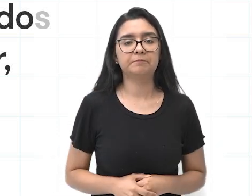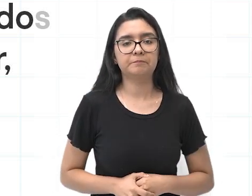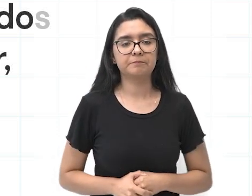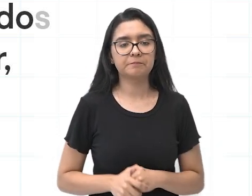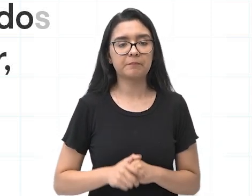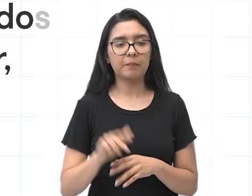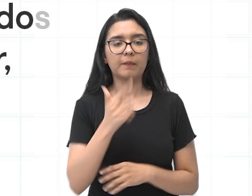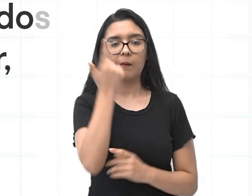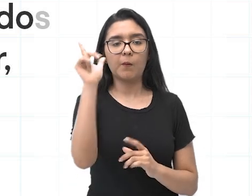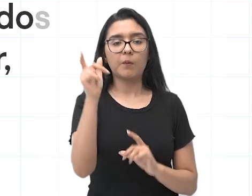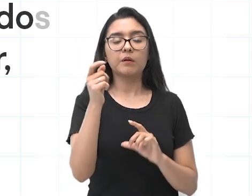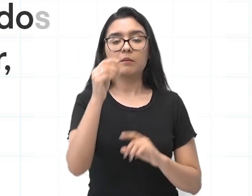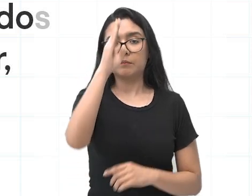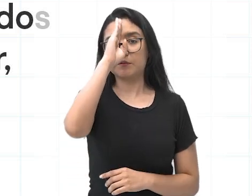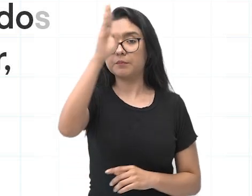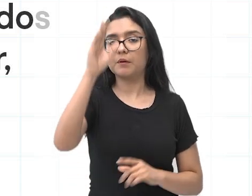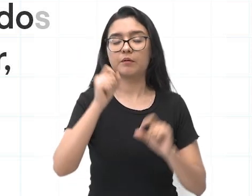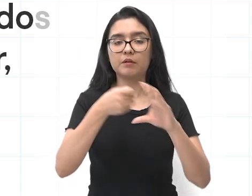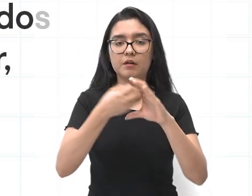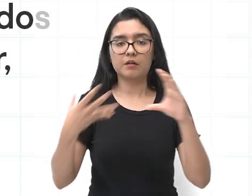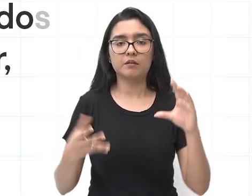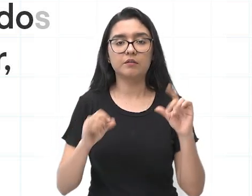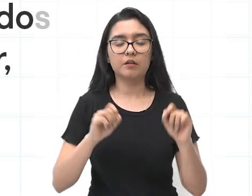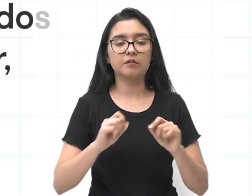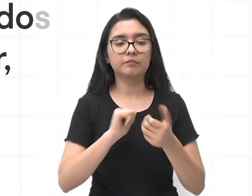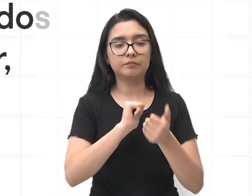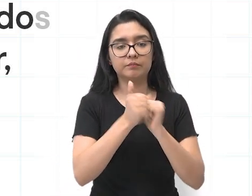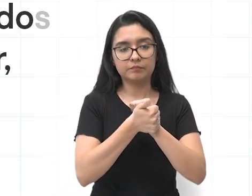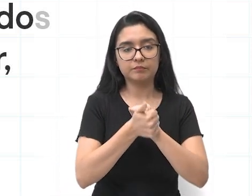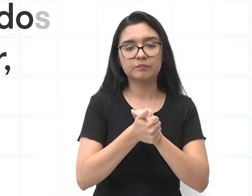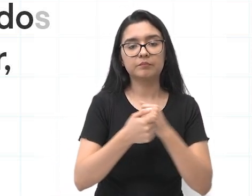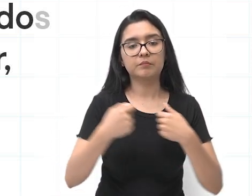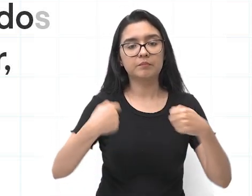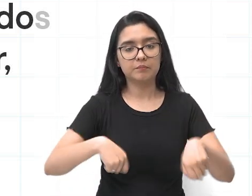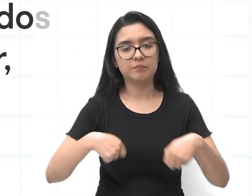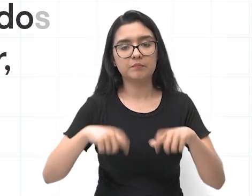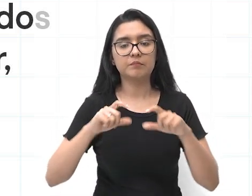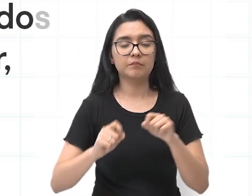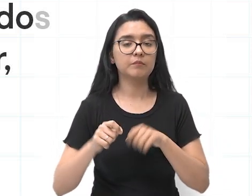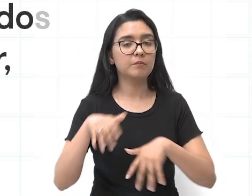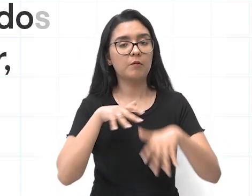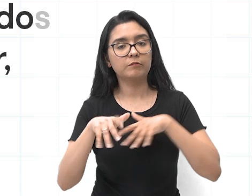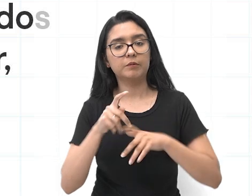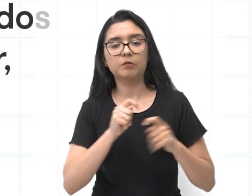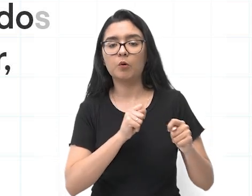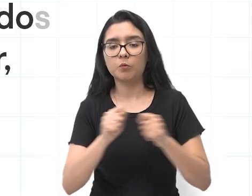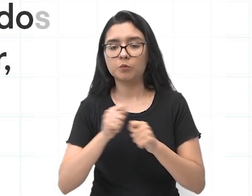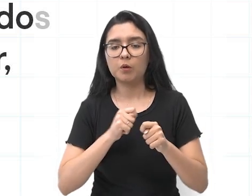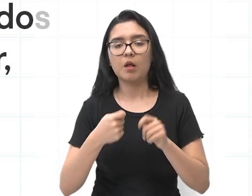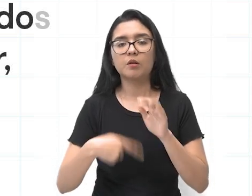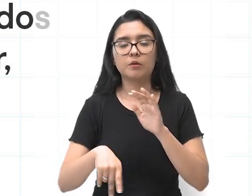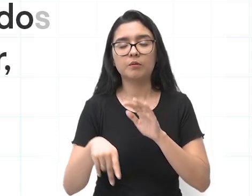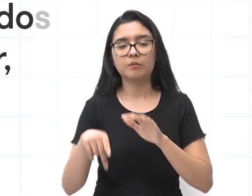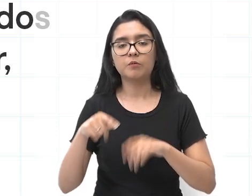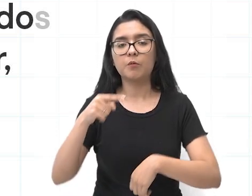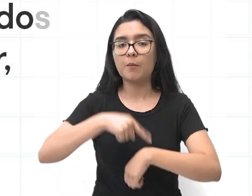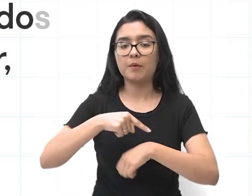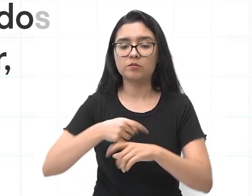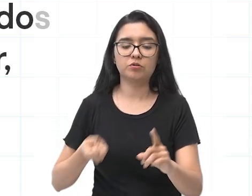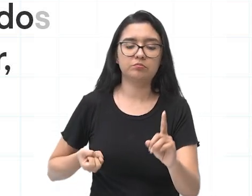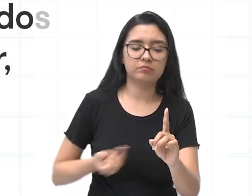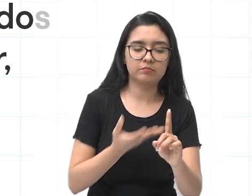ao alvo. E aí nós temos alguns exemplos, como golfe, sinuca, boliche, tiro